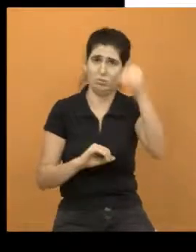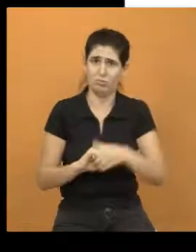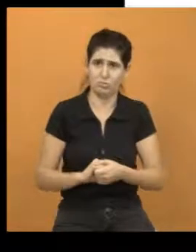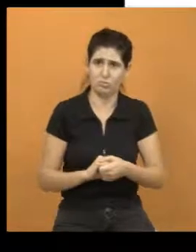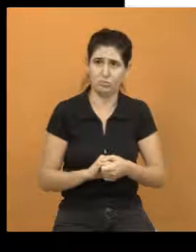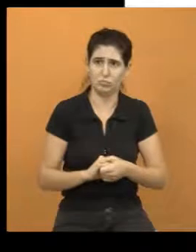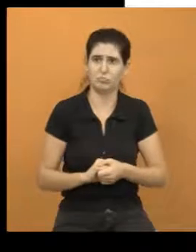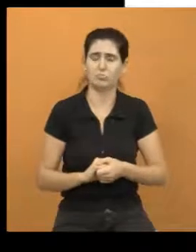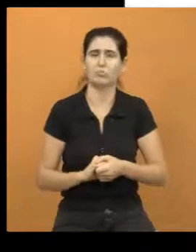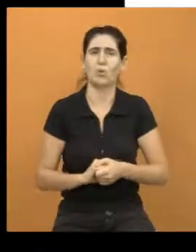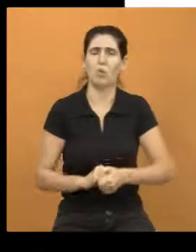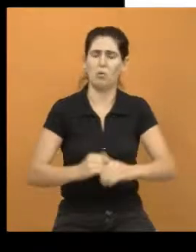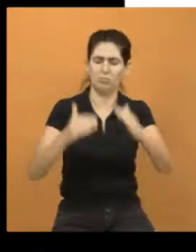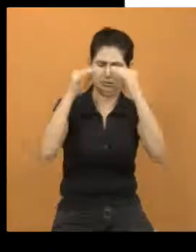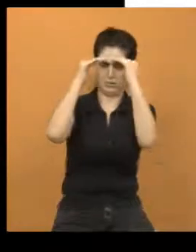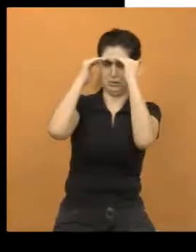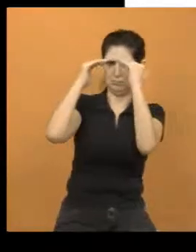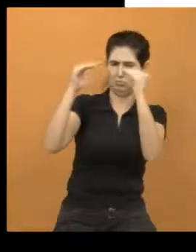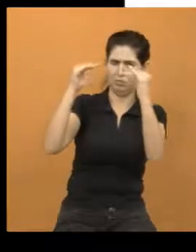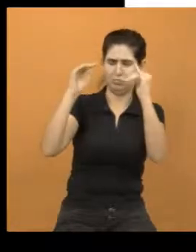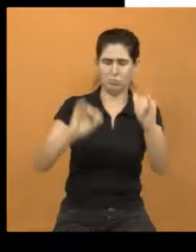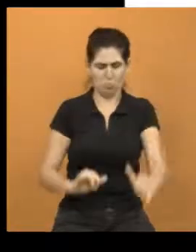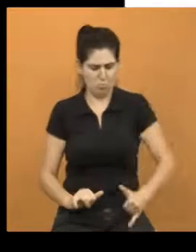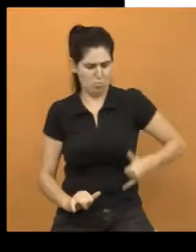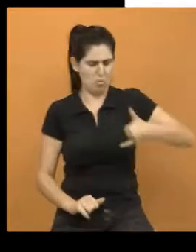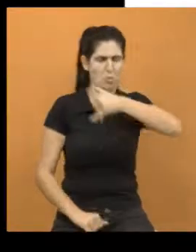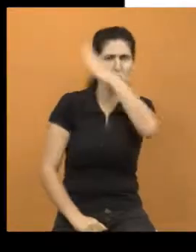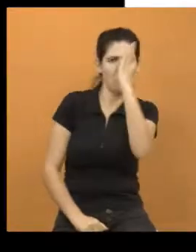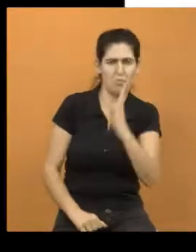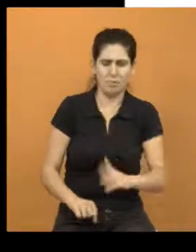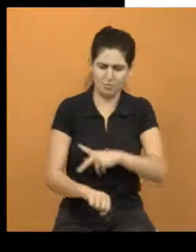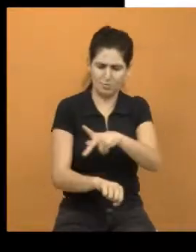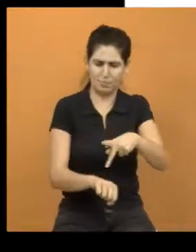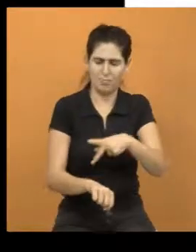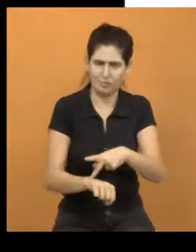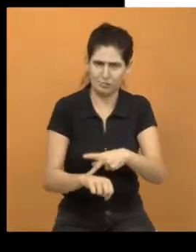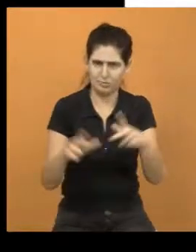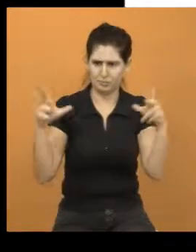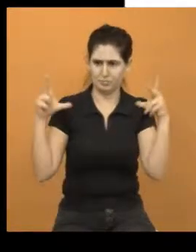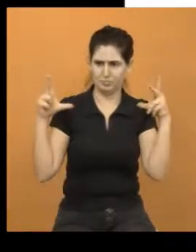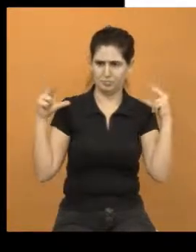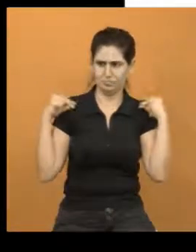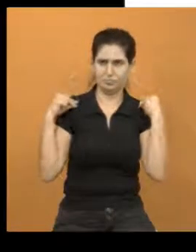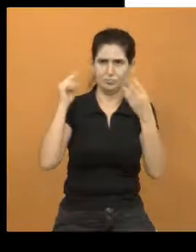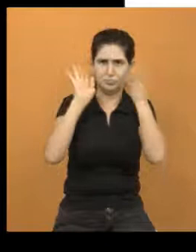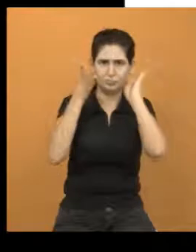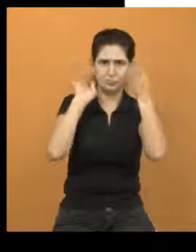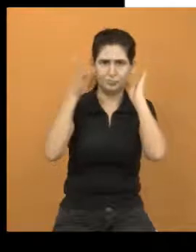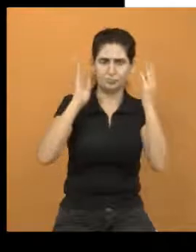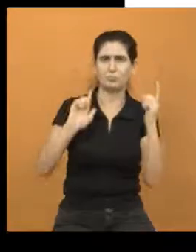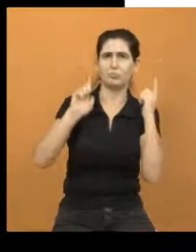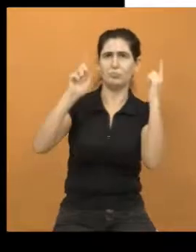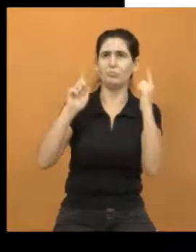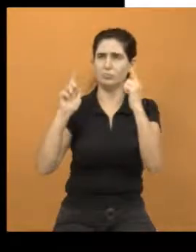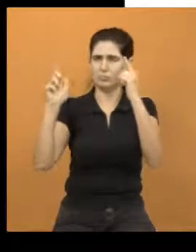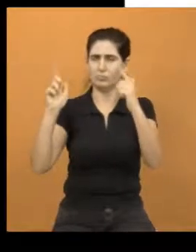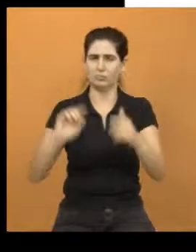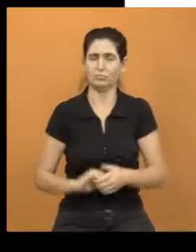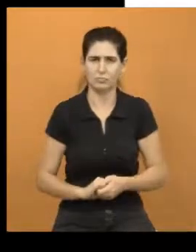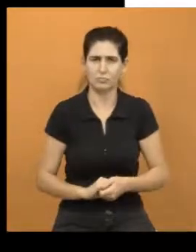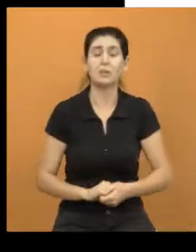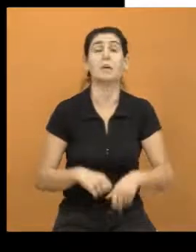ordem e progresso, orgulho de ser brasileiro. Mas a gente tem que observar que os